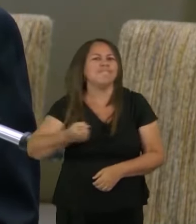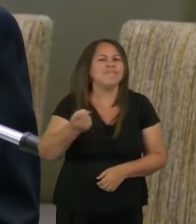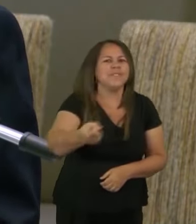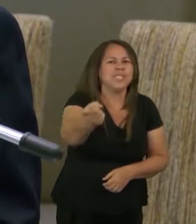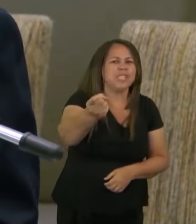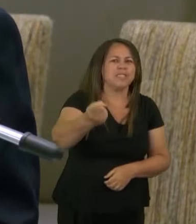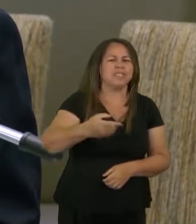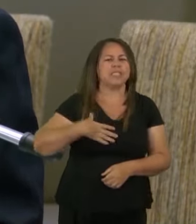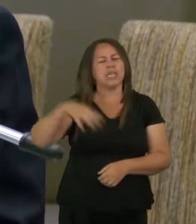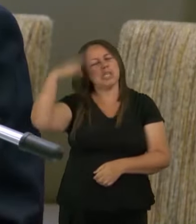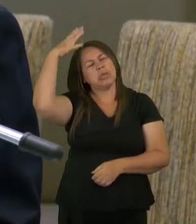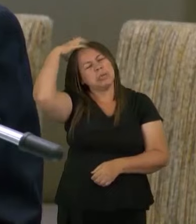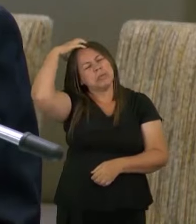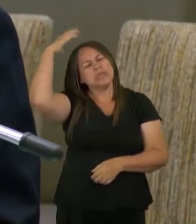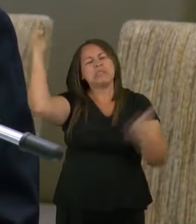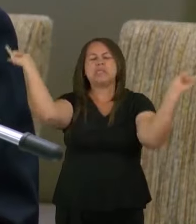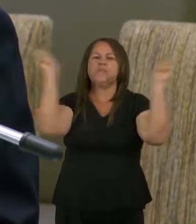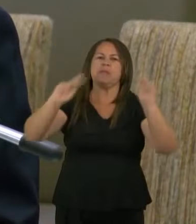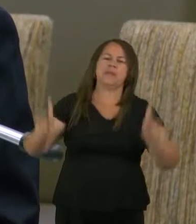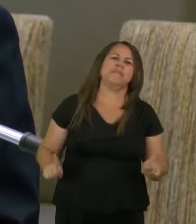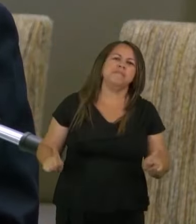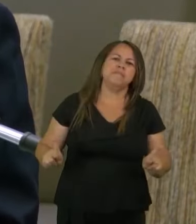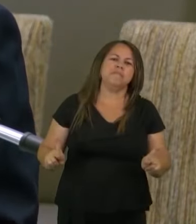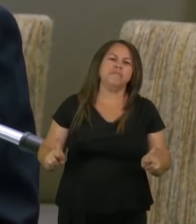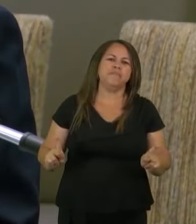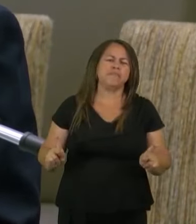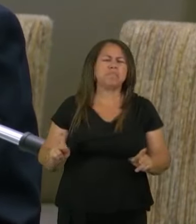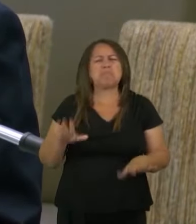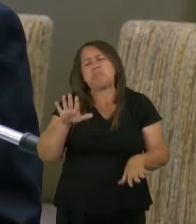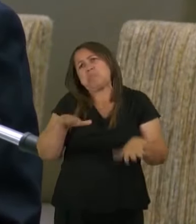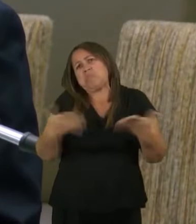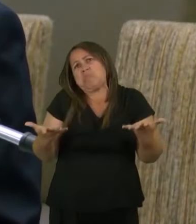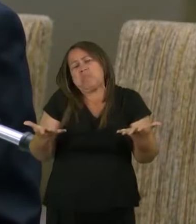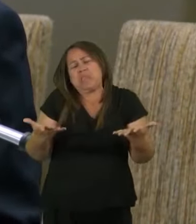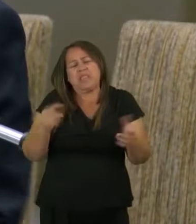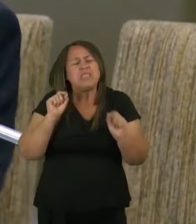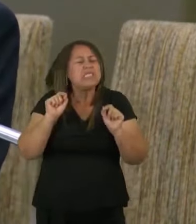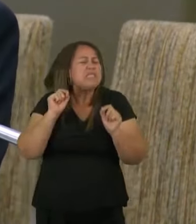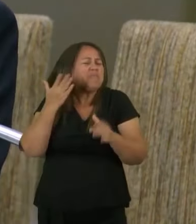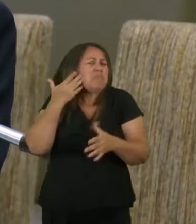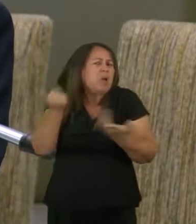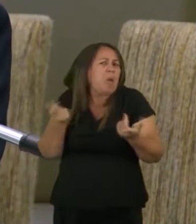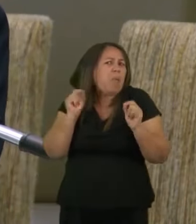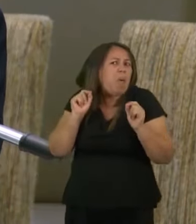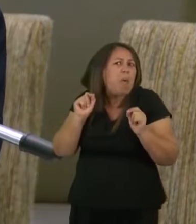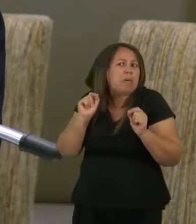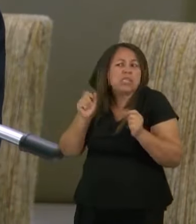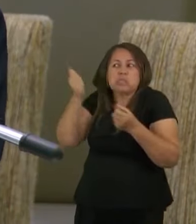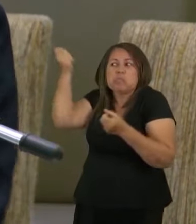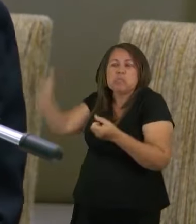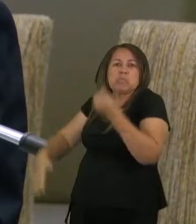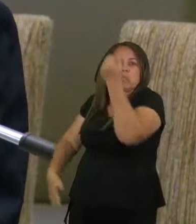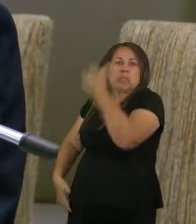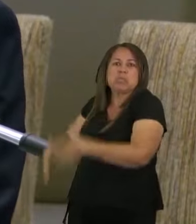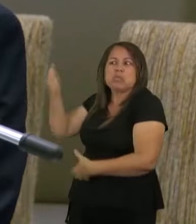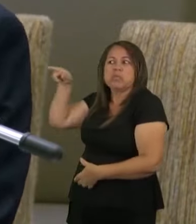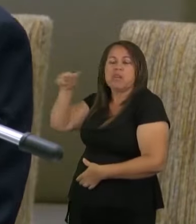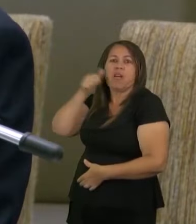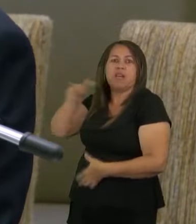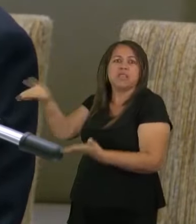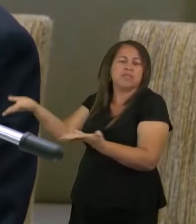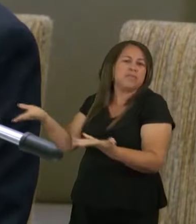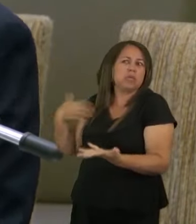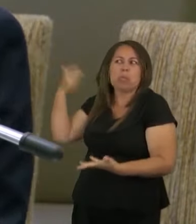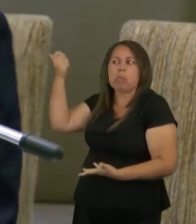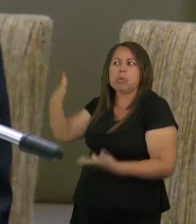Eternidade, Príncipe da Paz. Quem sabe o que falaram para ela foi o